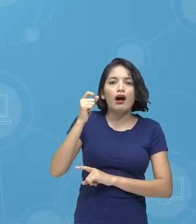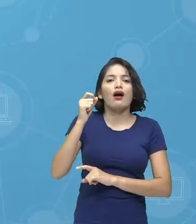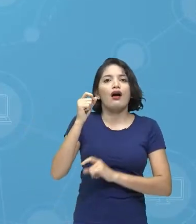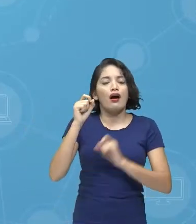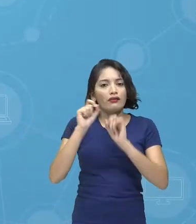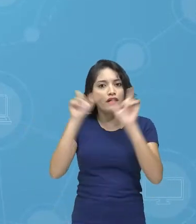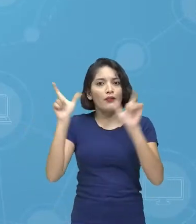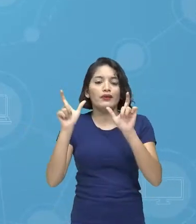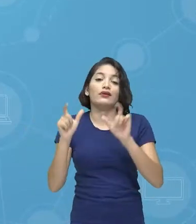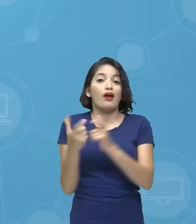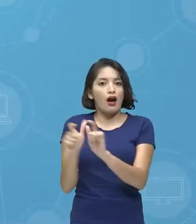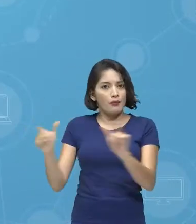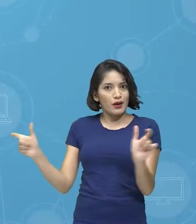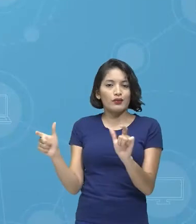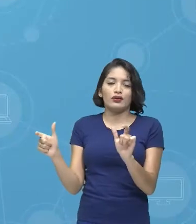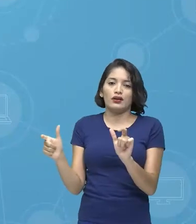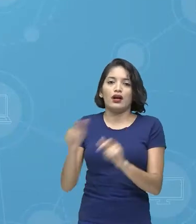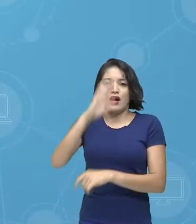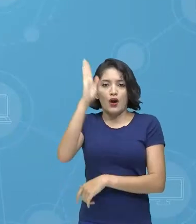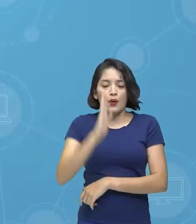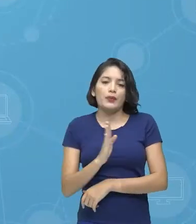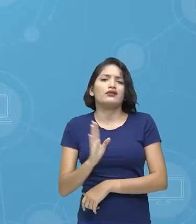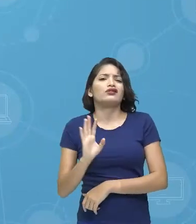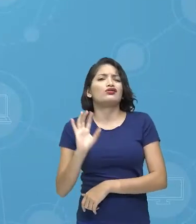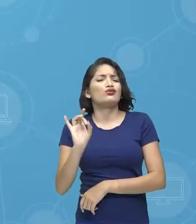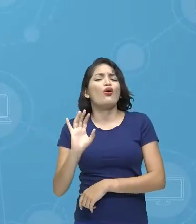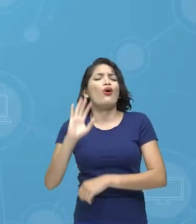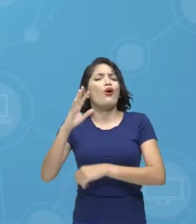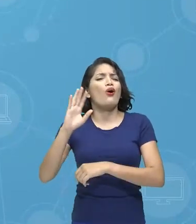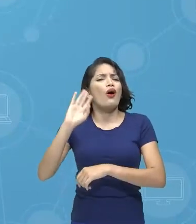A grande maioria, claro, né? O Brasil só vai acontecer já em